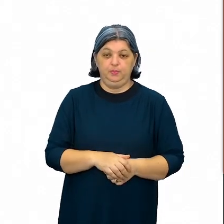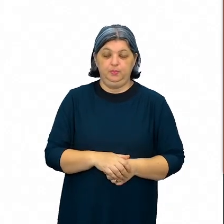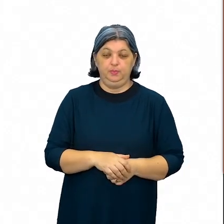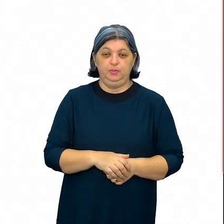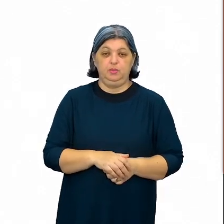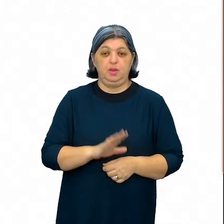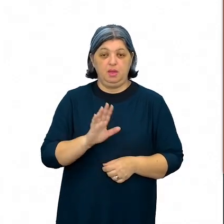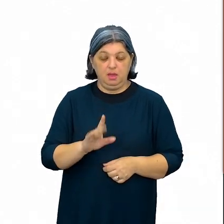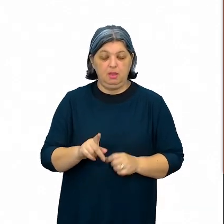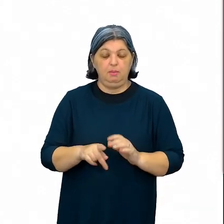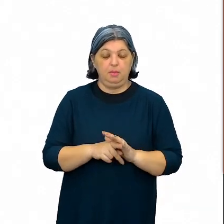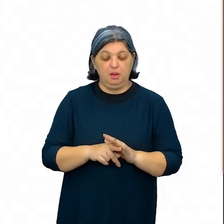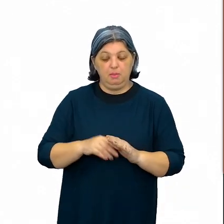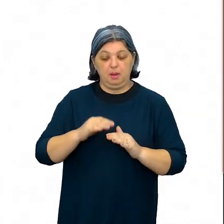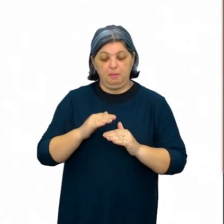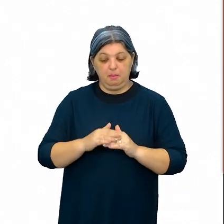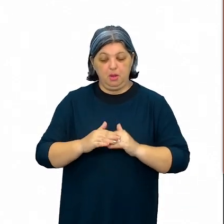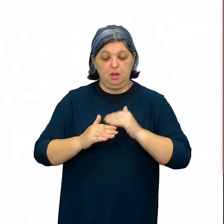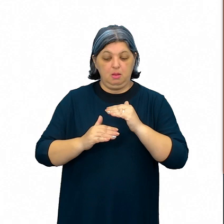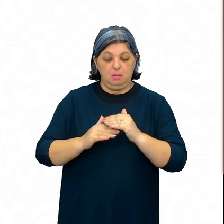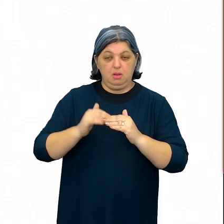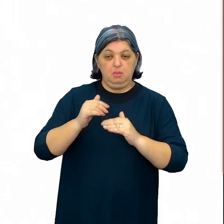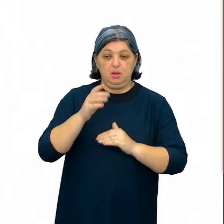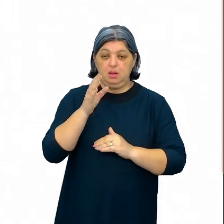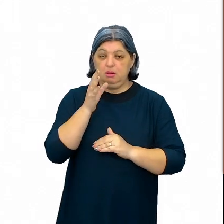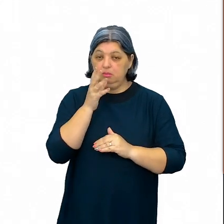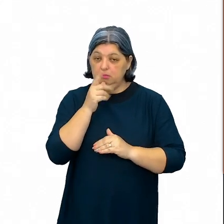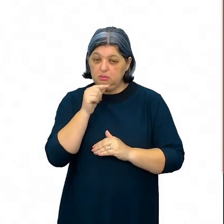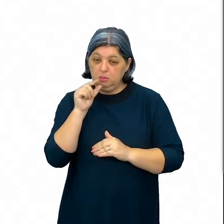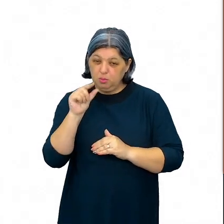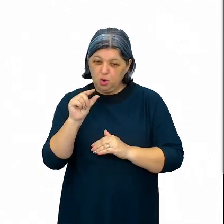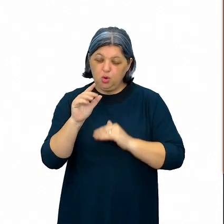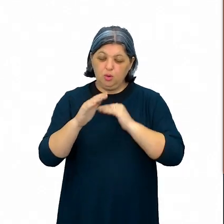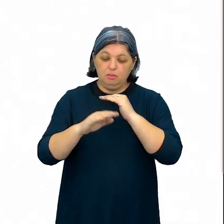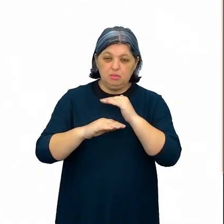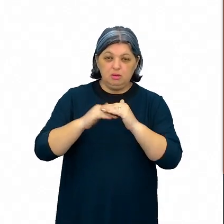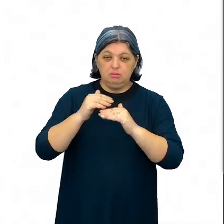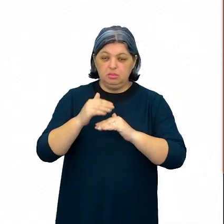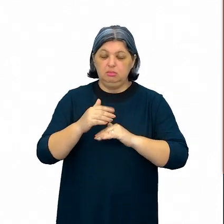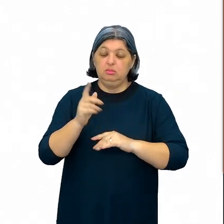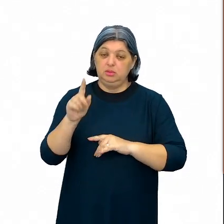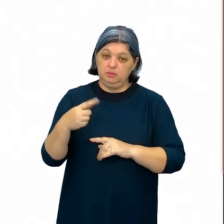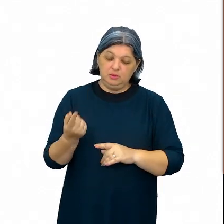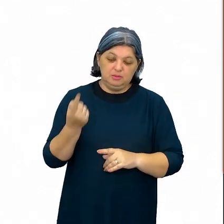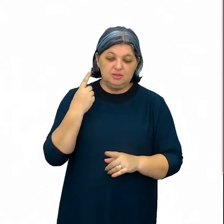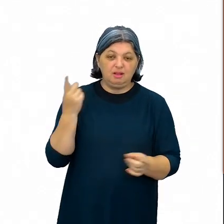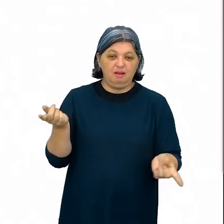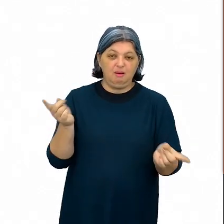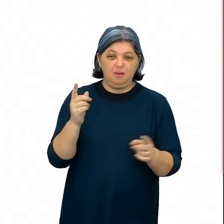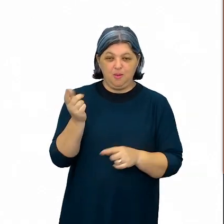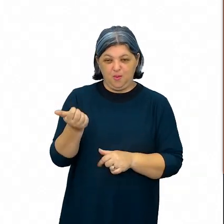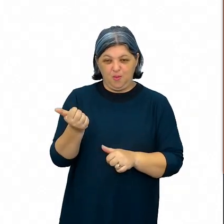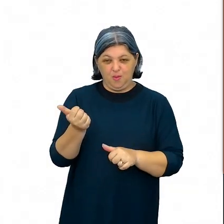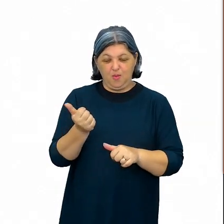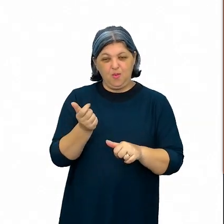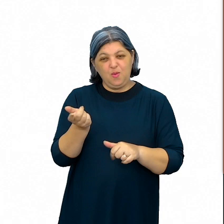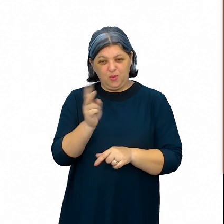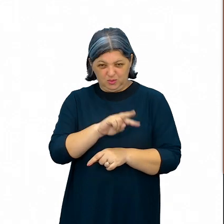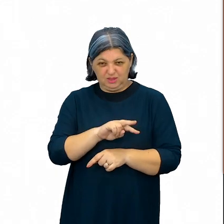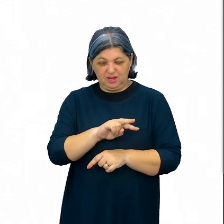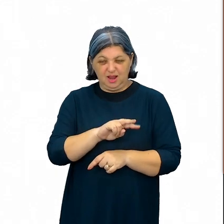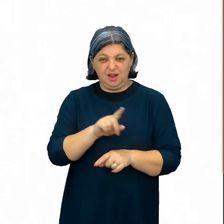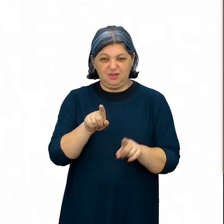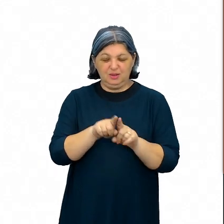at é preciso ali mas pode ser que também o rosto aconteça E aí eu vou ficar mais feliz ainda Sem dúvida